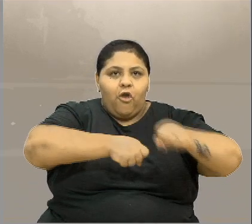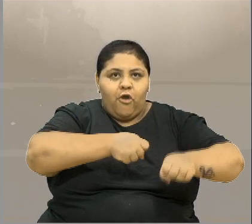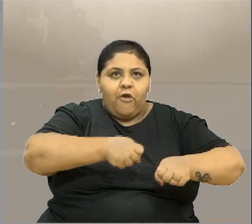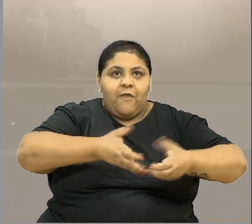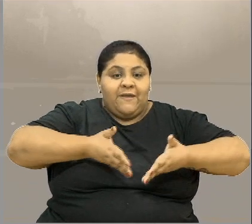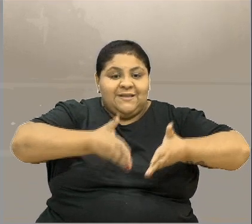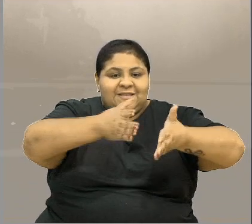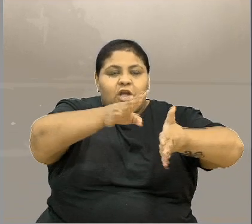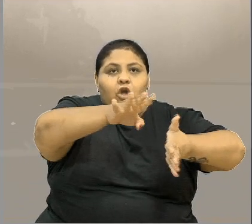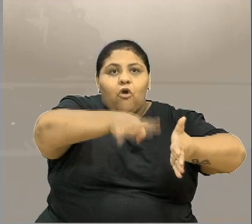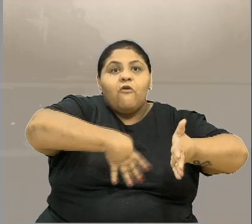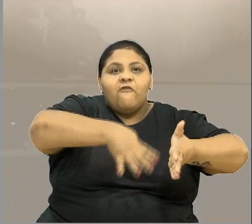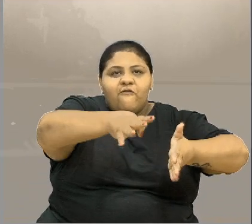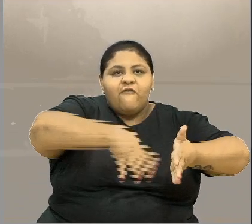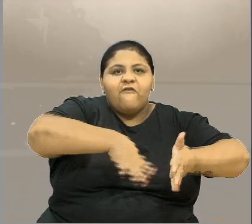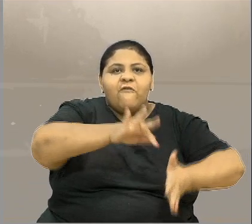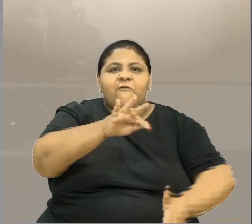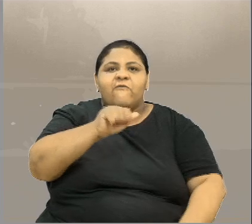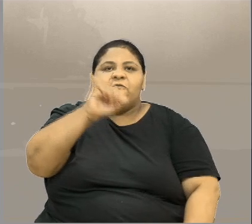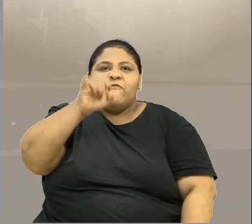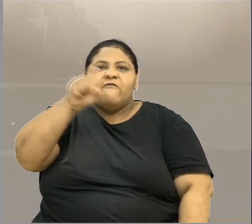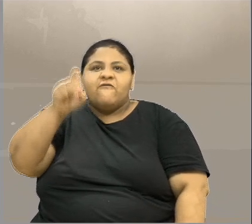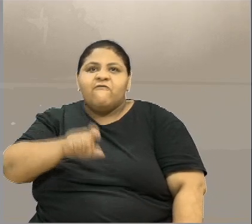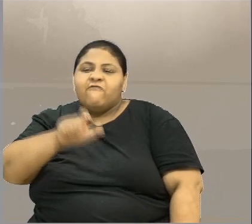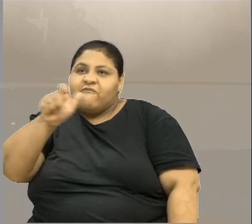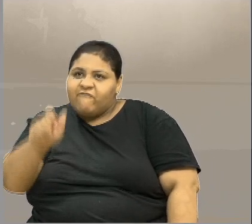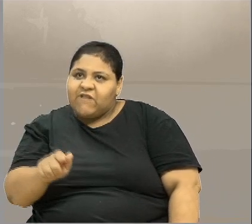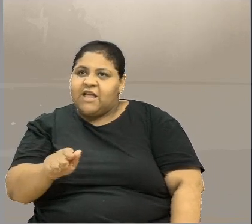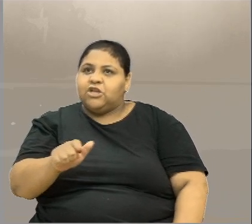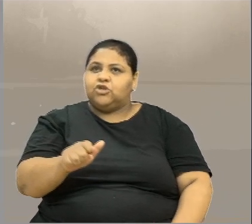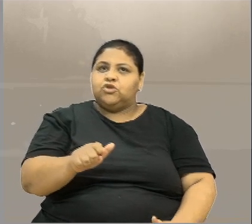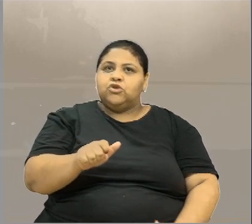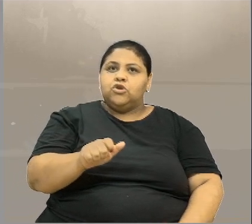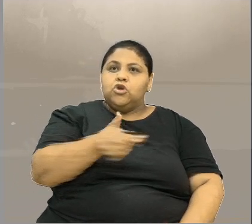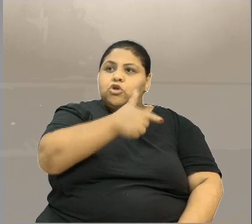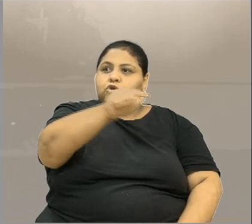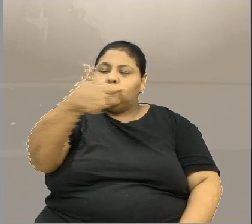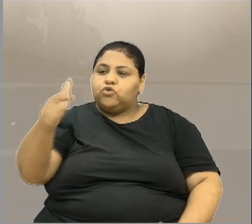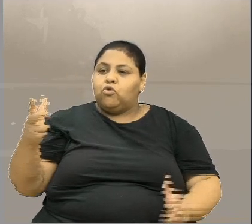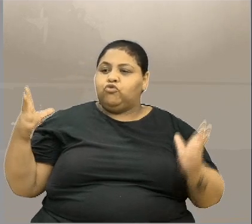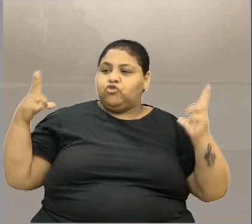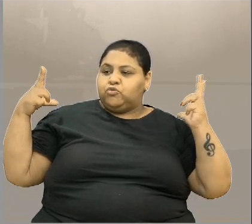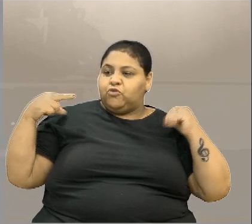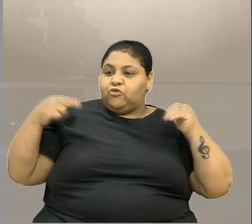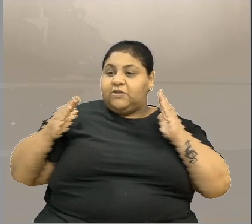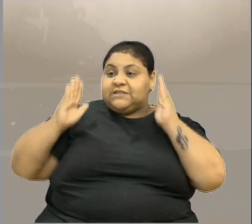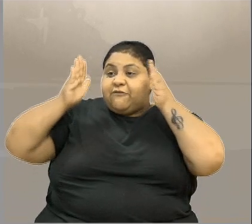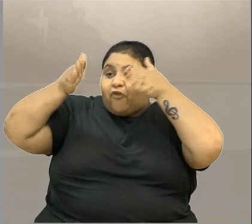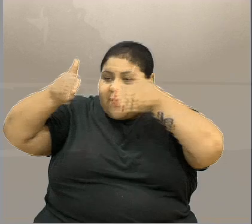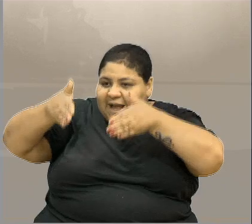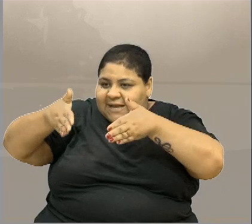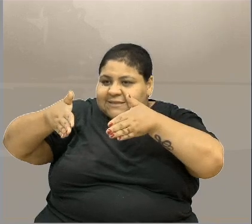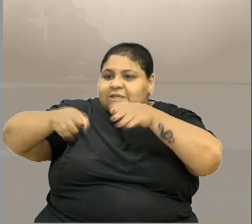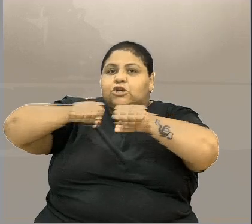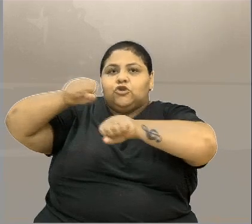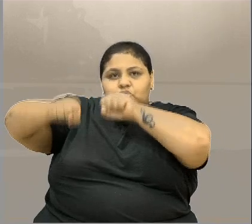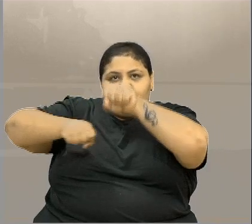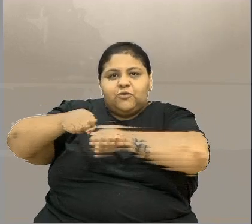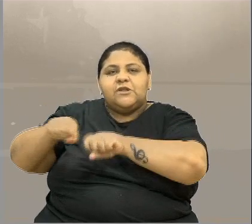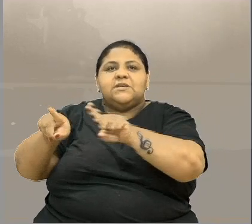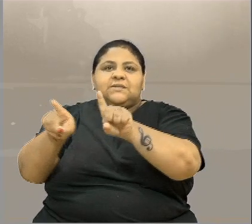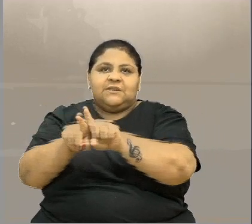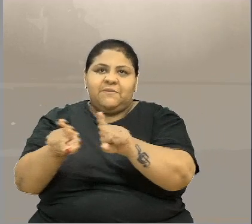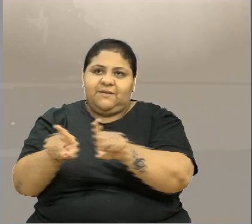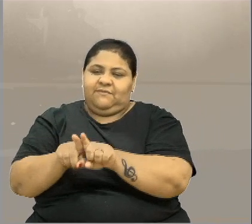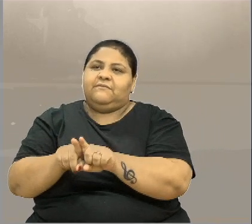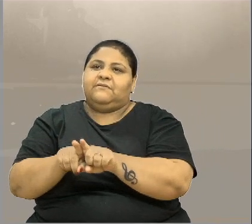ciclofaixas, que o trânsito olhasse sim para o ciclista, porque um ciclista a mais no trânsito significa um